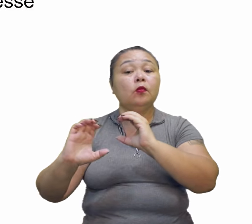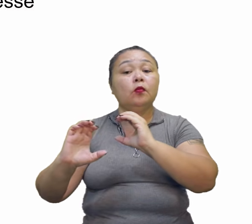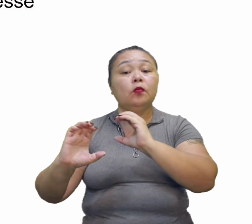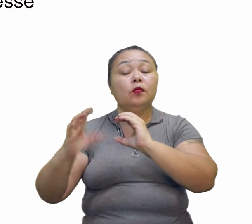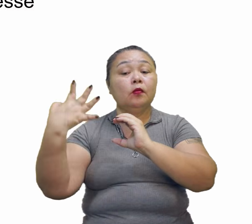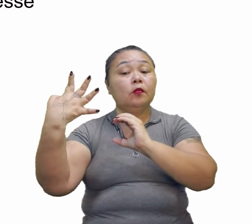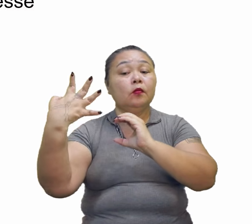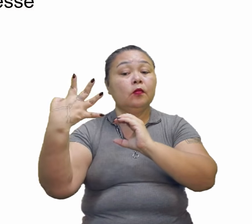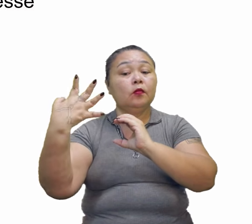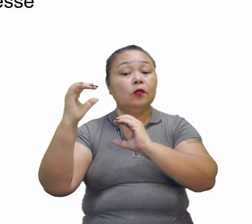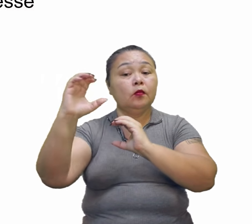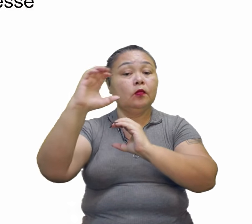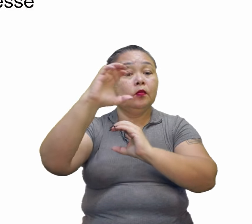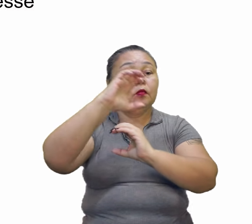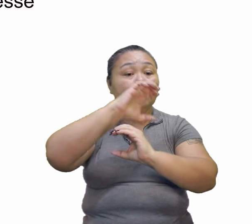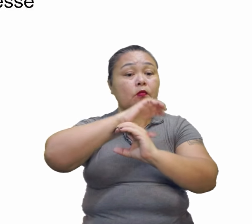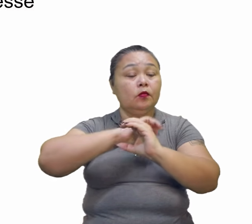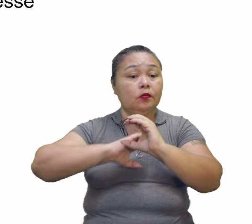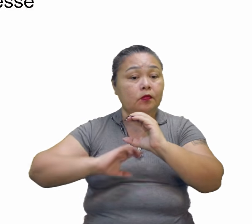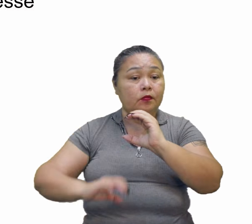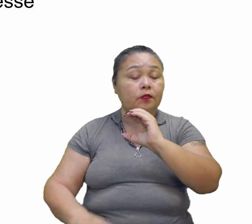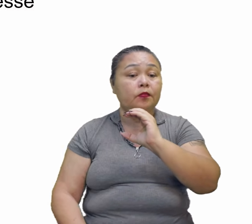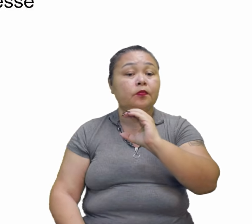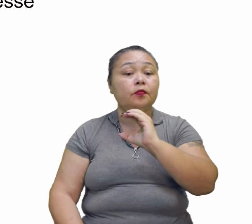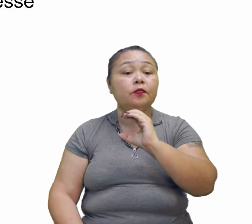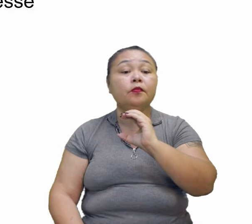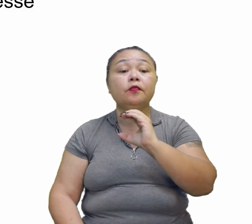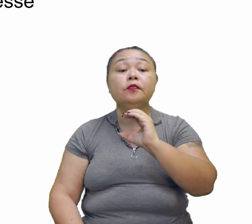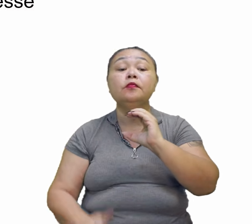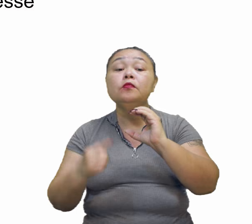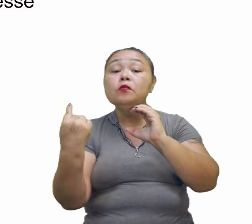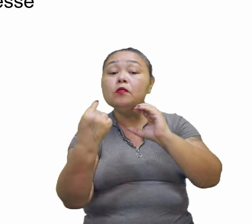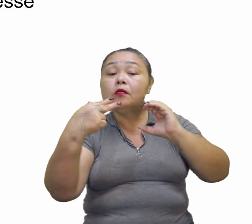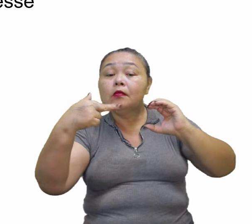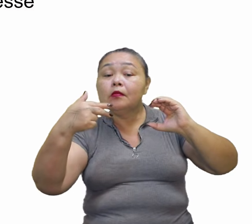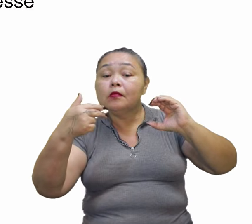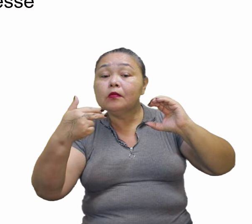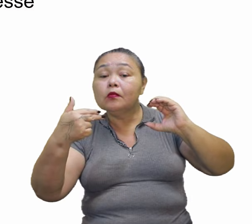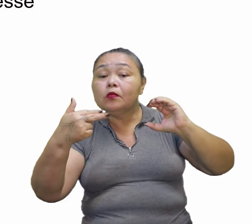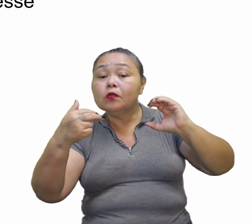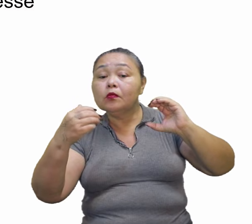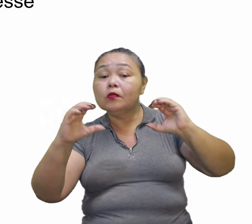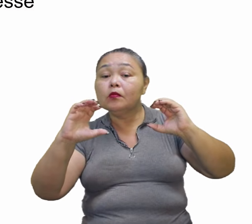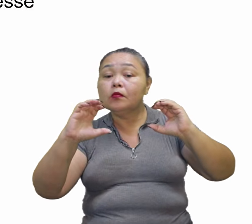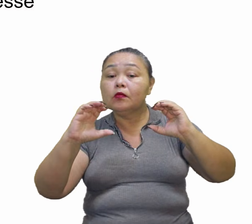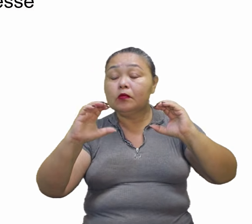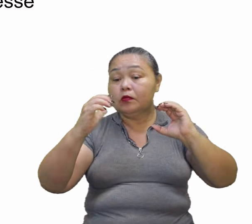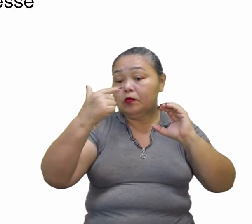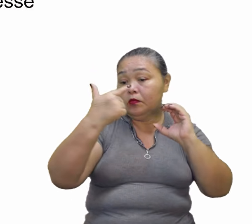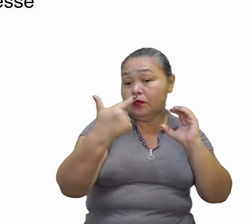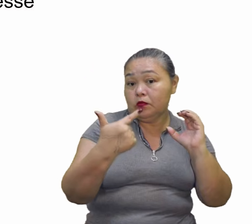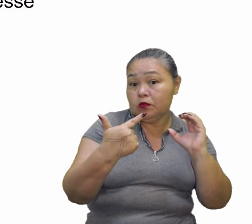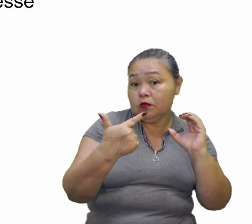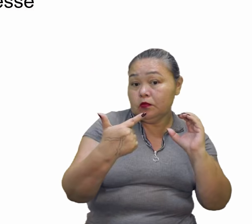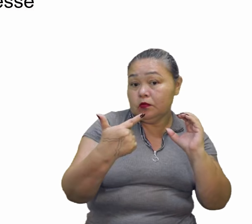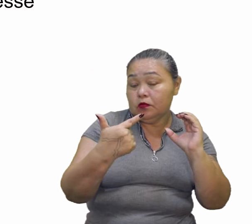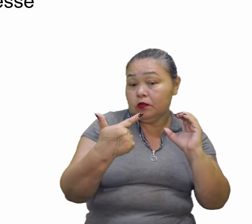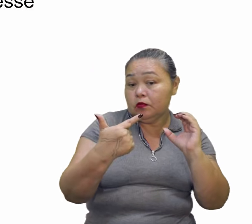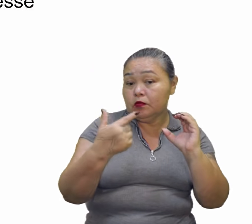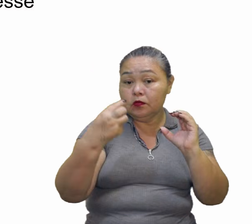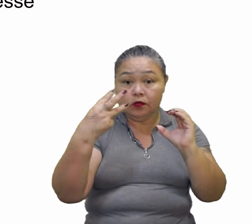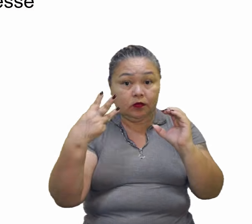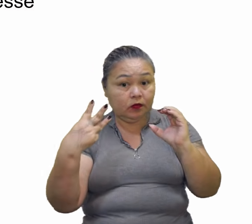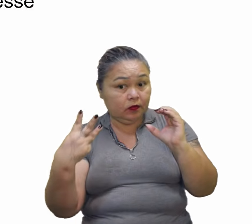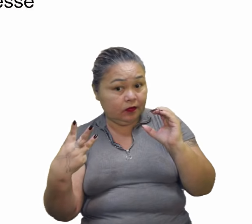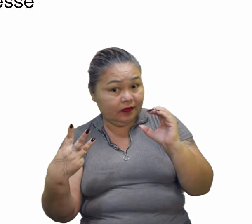com 4 átomos de carbono e uma ligação dupla entre os